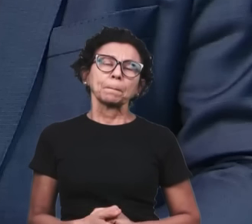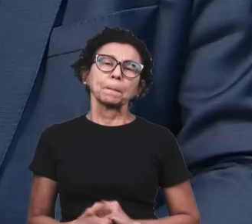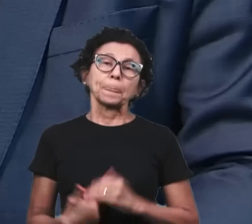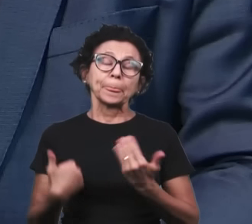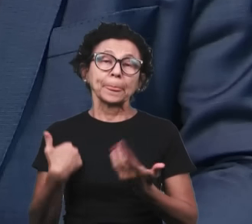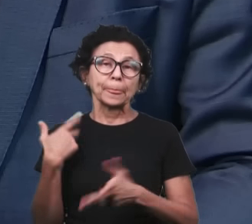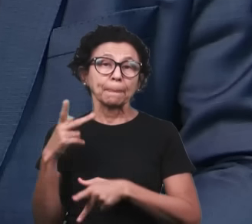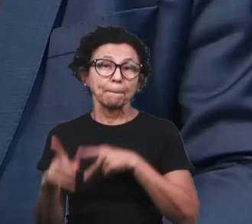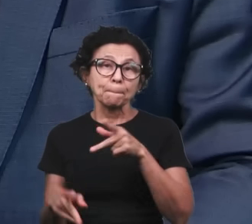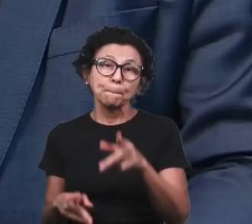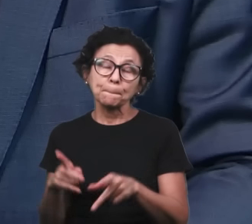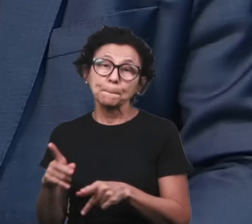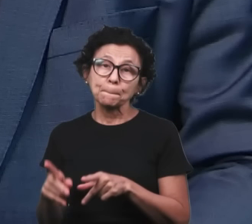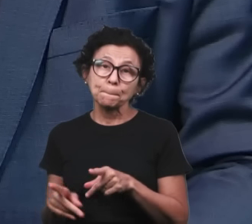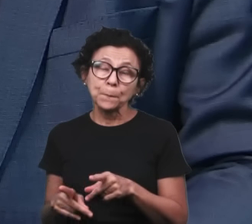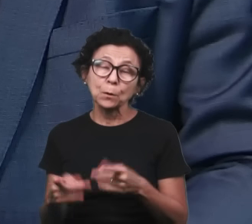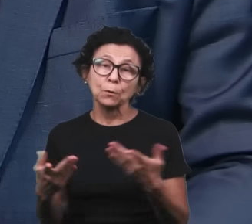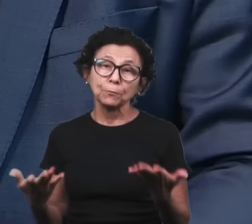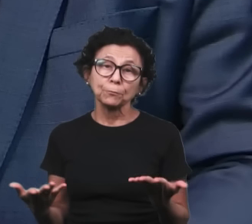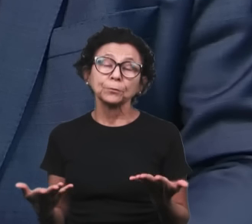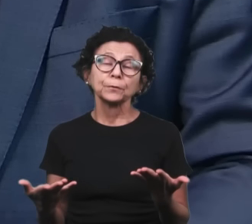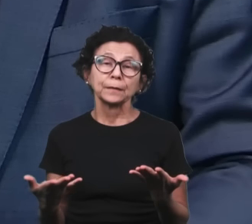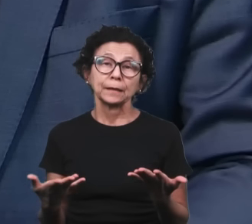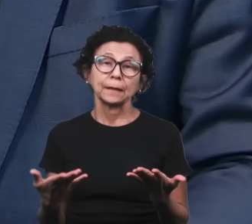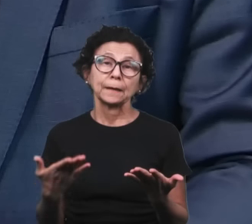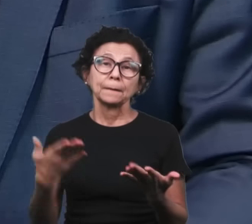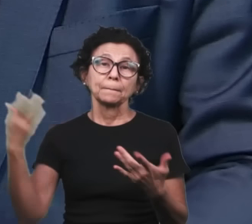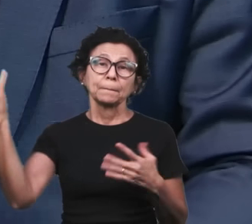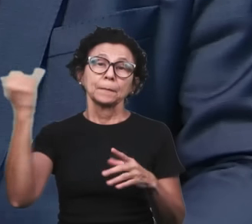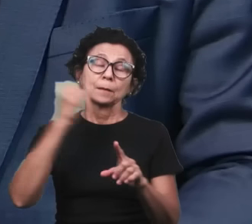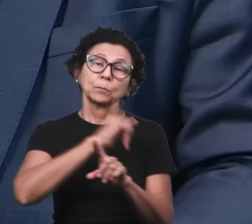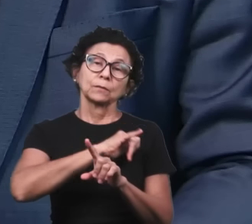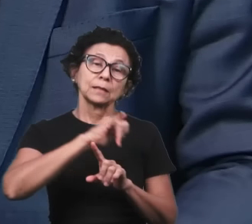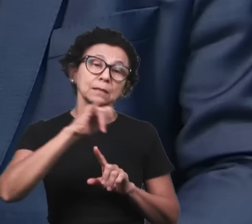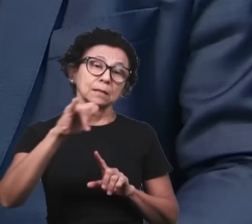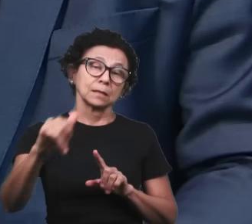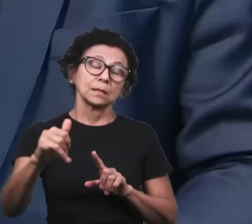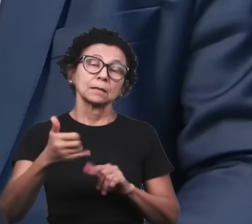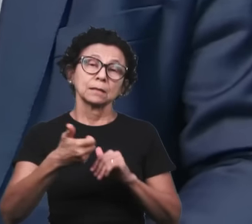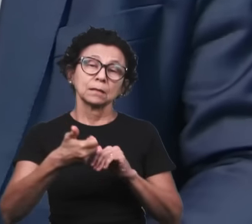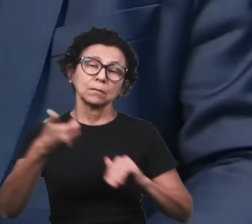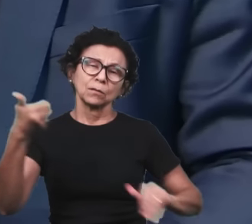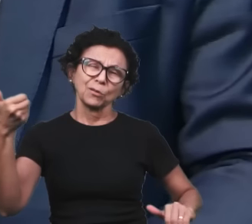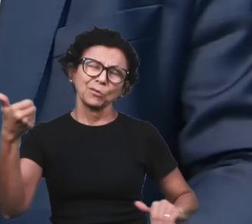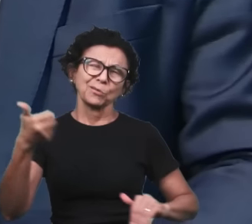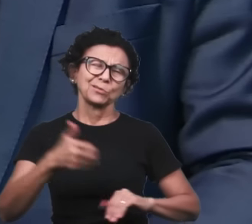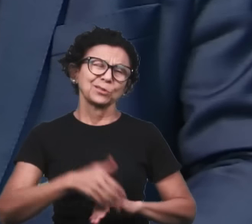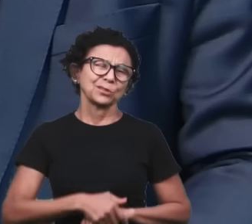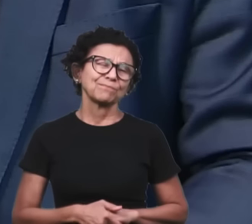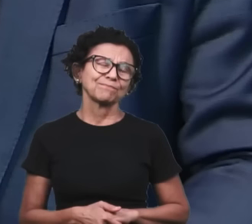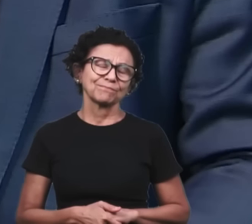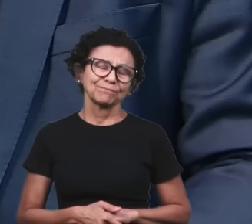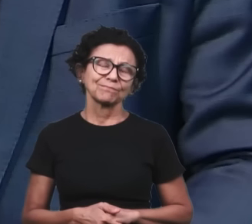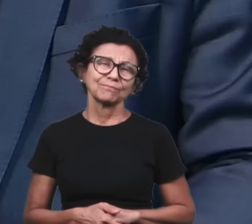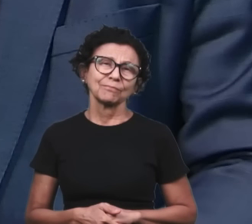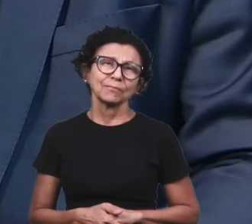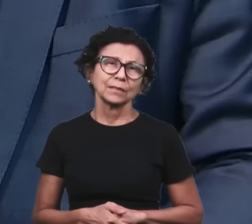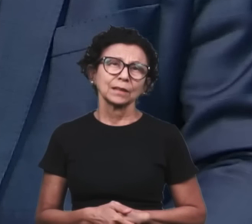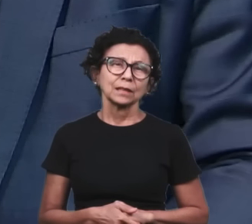distanciamento do profético, distanciamento da presença de Deus. Na verdade, tudo aconteceu por causa